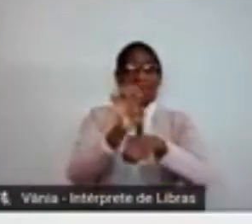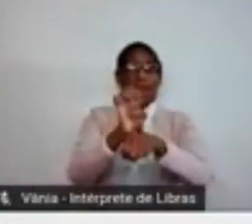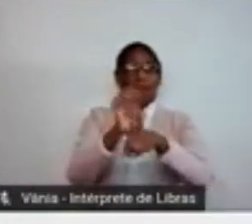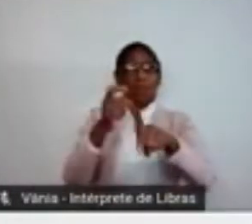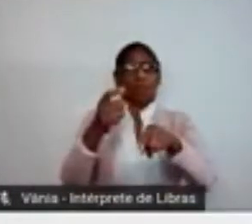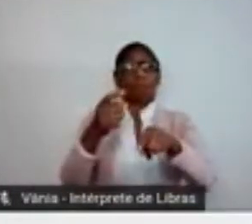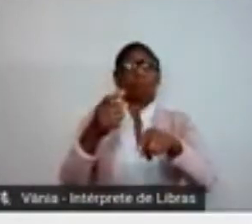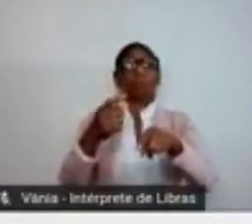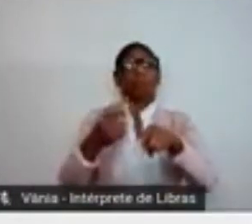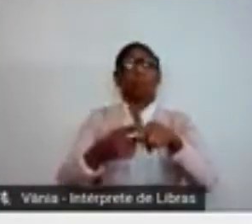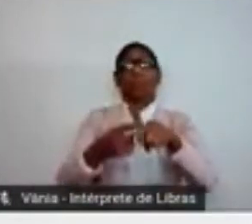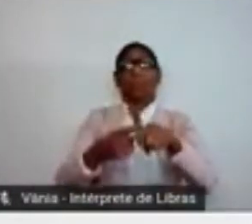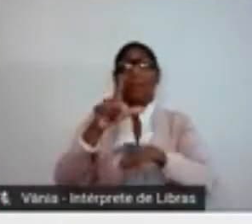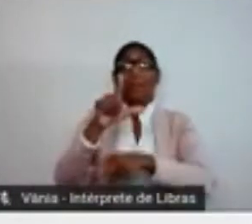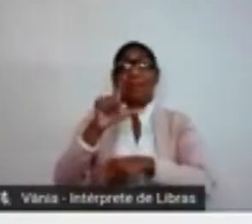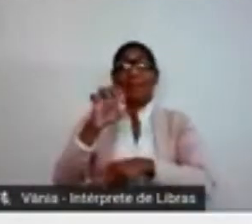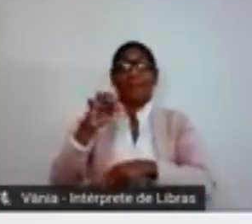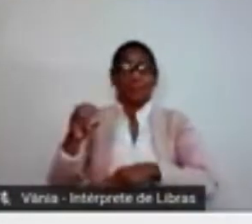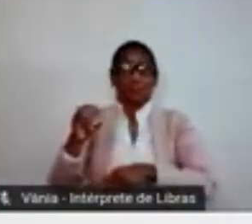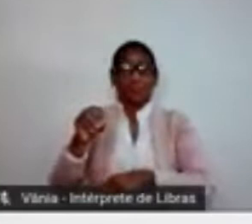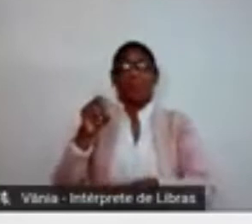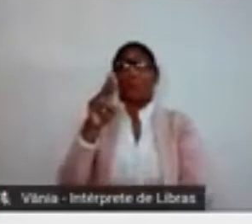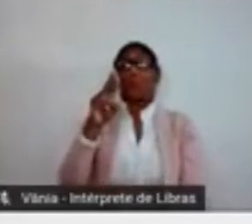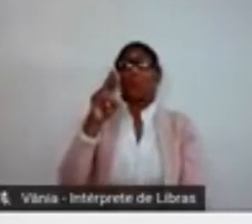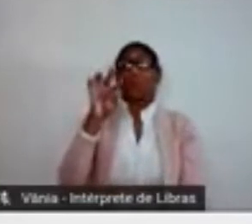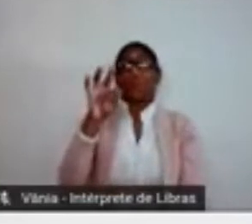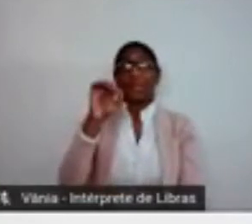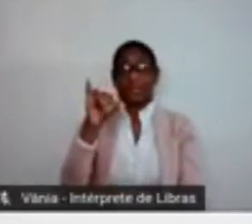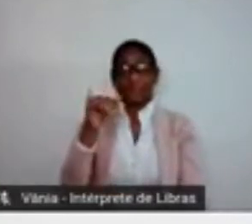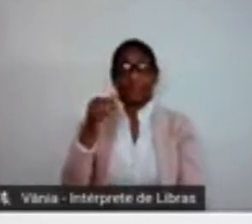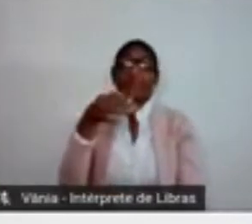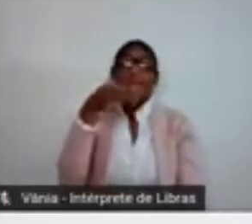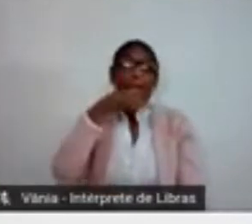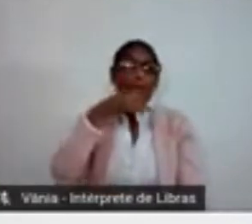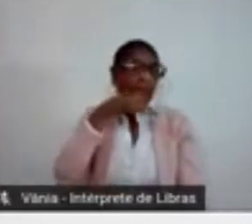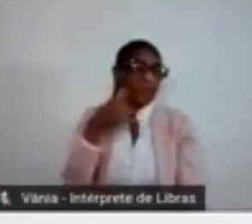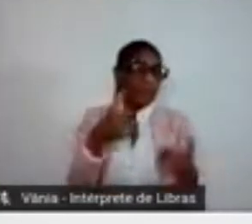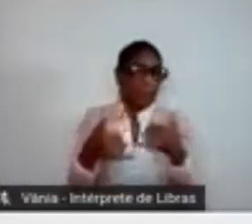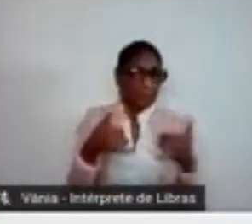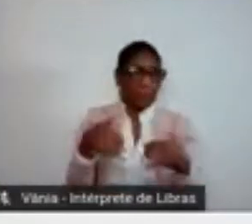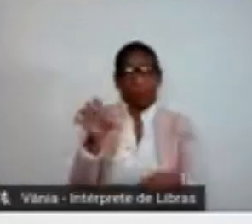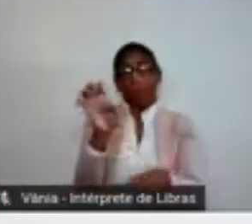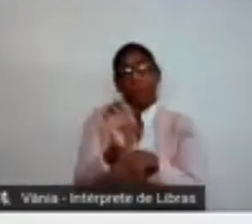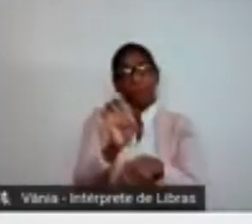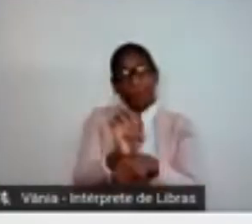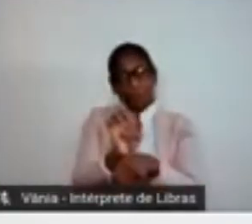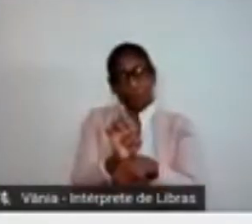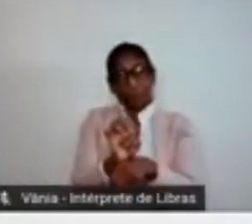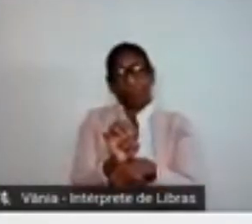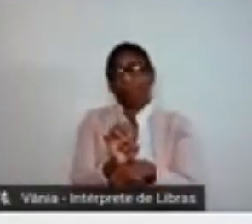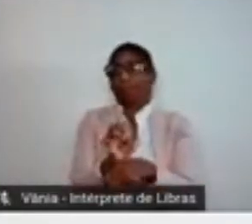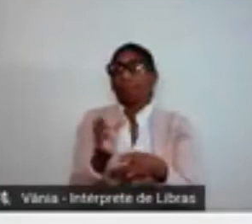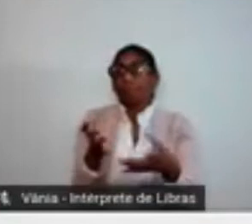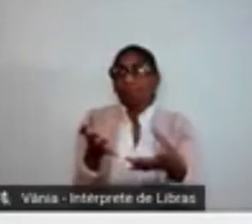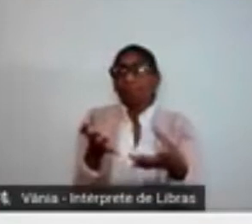de disponibilidade de leitos de UTI. Então, Perfeito. Caxias do Sul, a gente vê que para o Estado teve